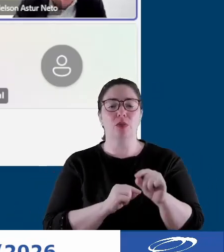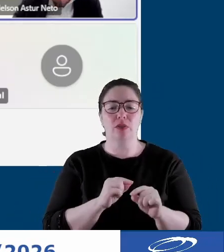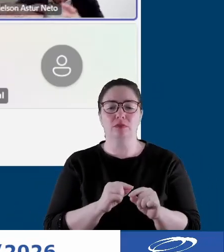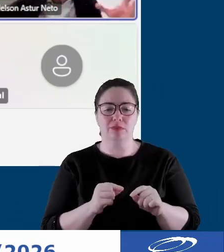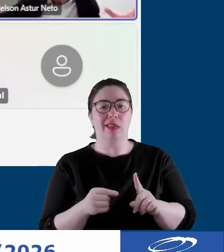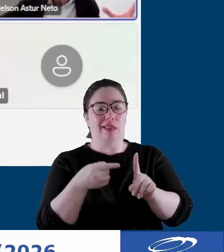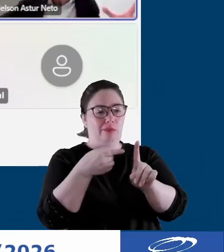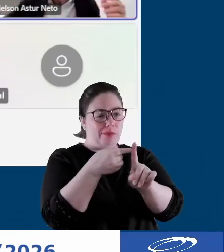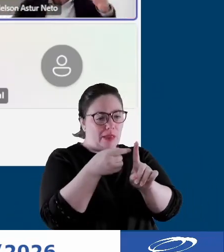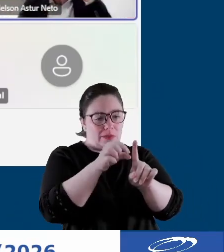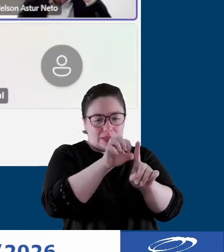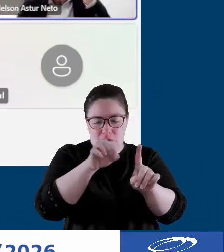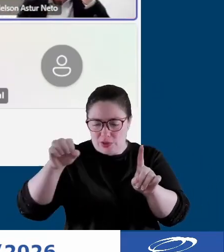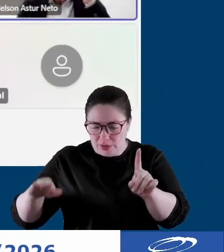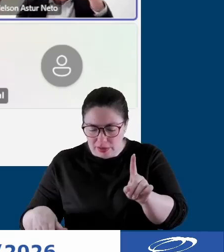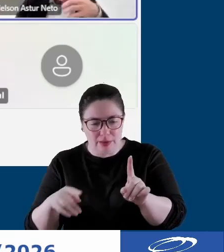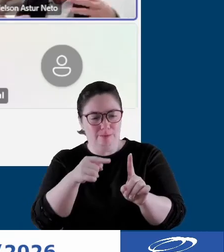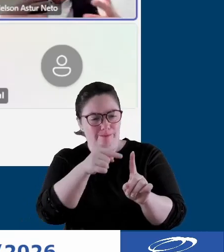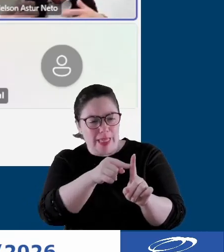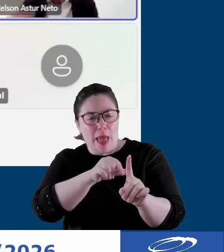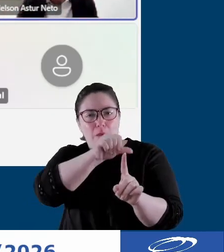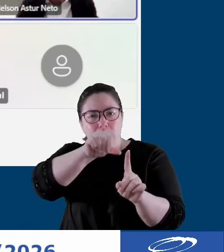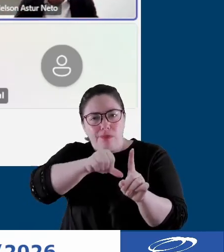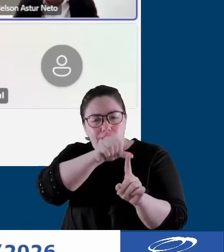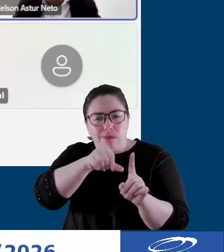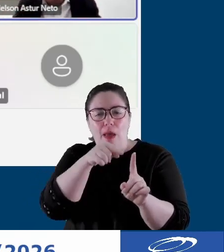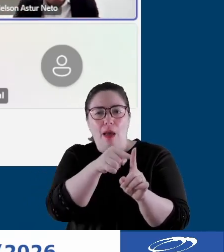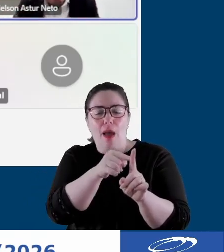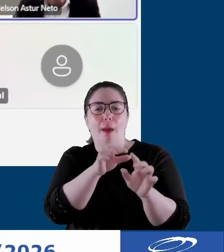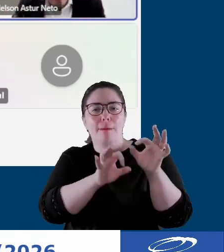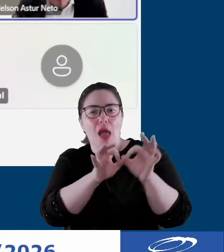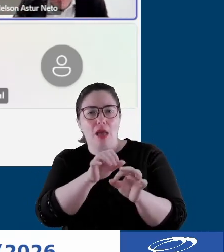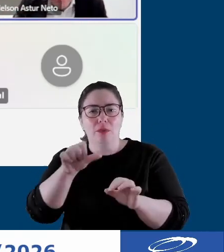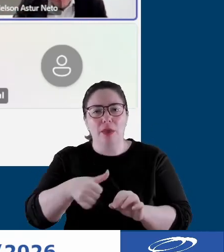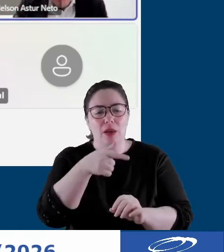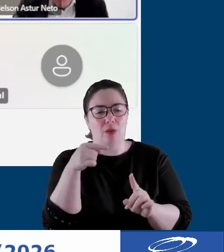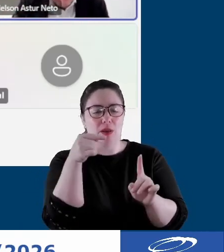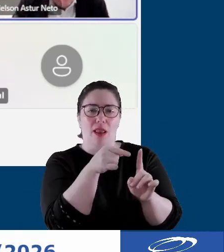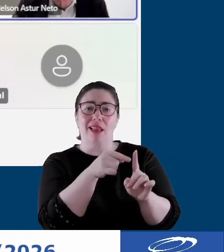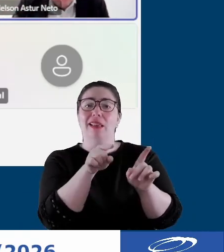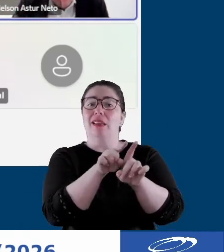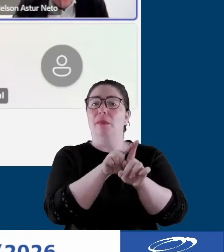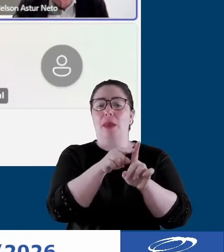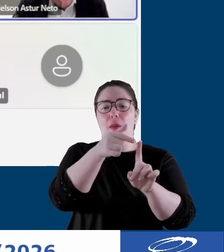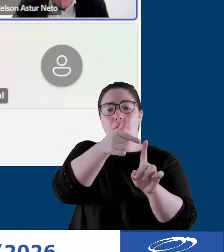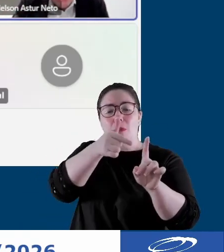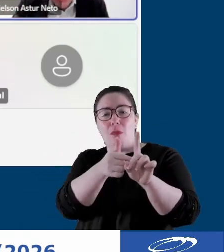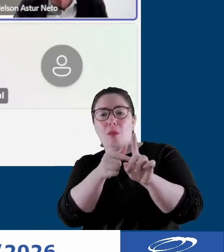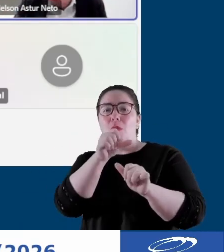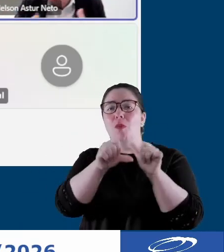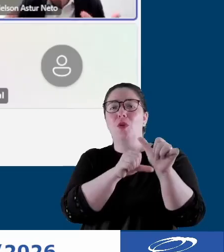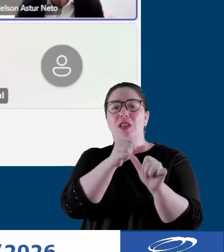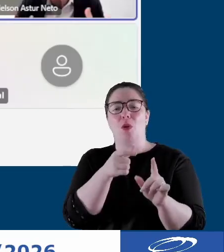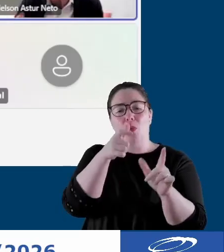implante, aumenta a fixação, muda a via de acesso, né? Tem que fazer um desbridamento grande ósseo, a